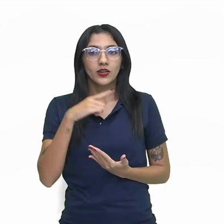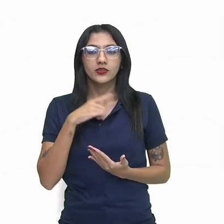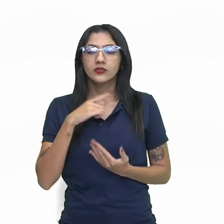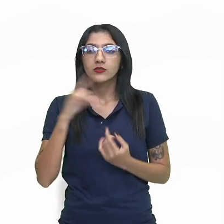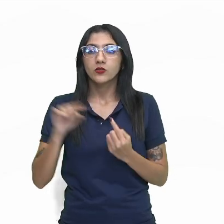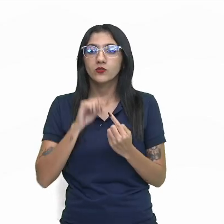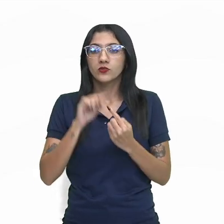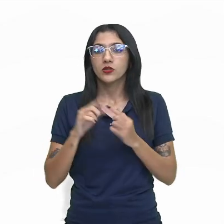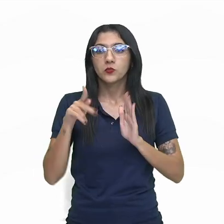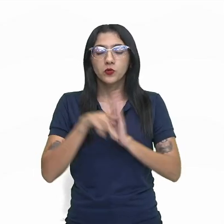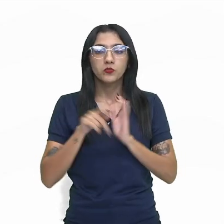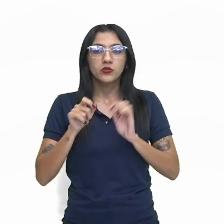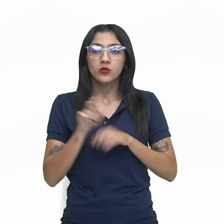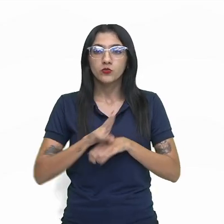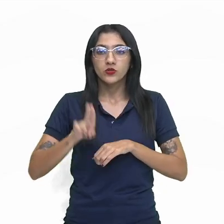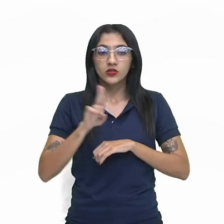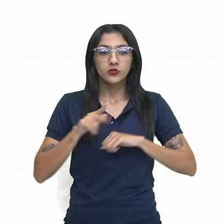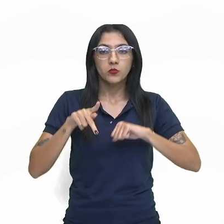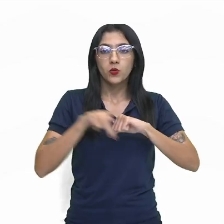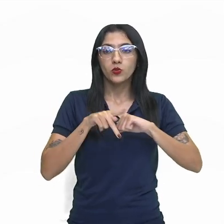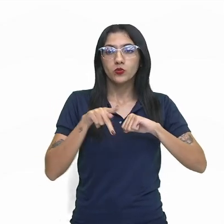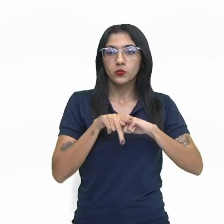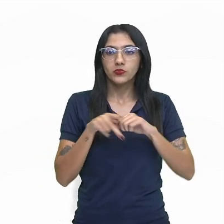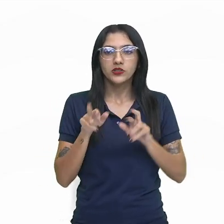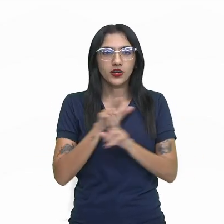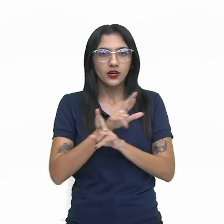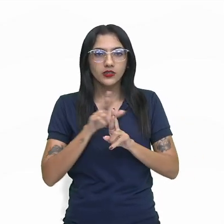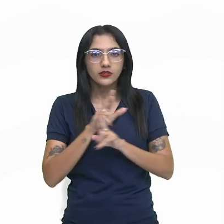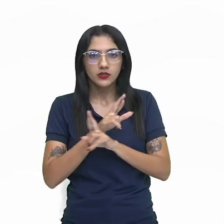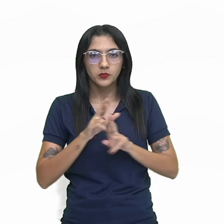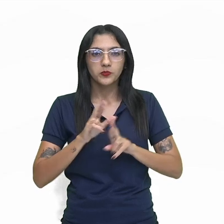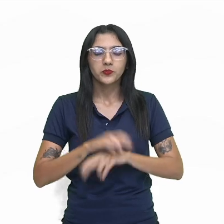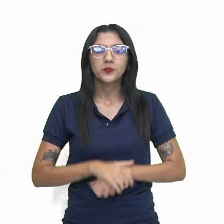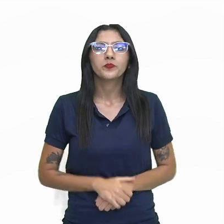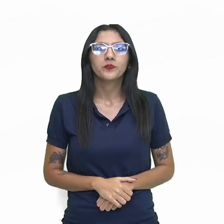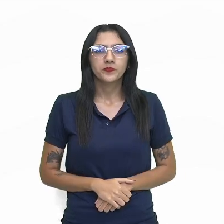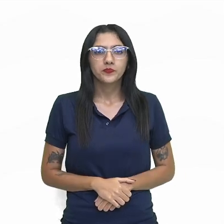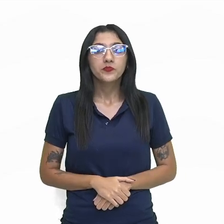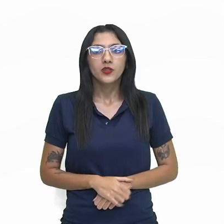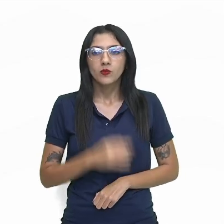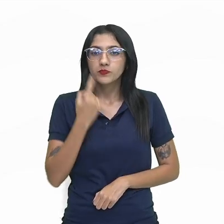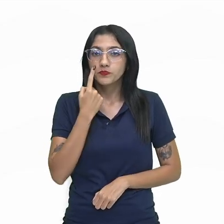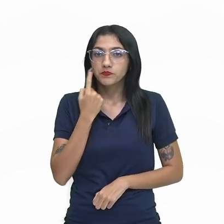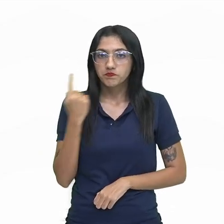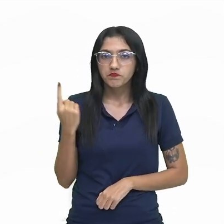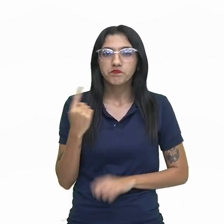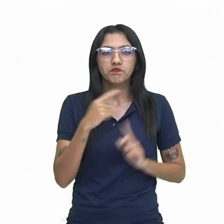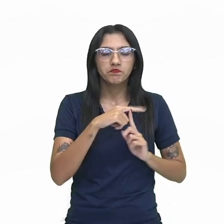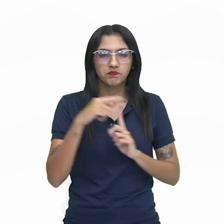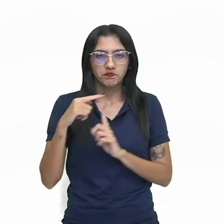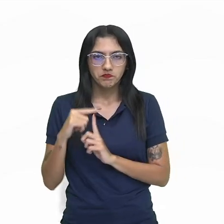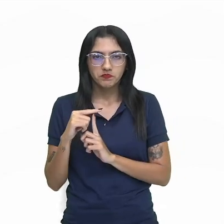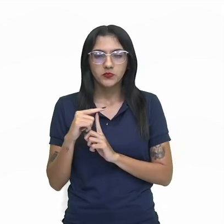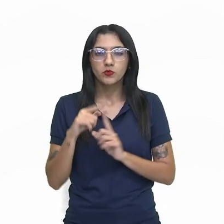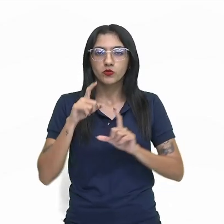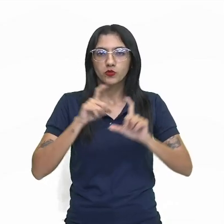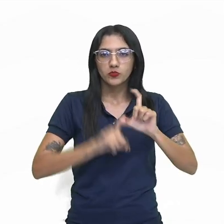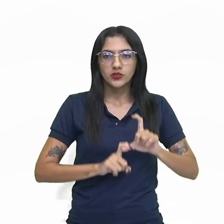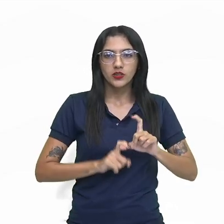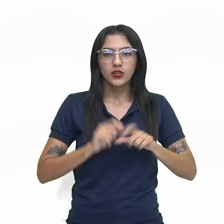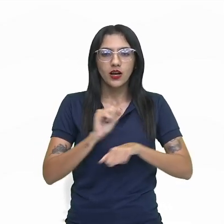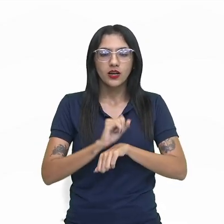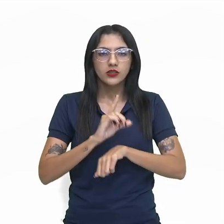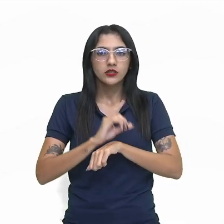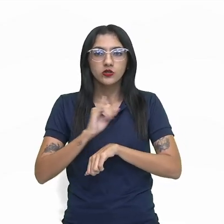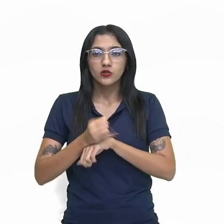introduzida por pronomes relativos. Tá? Então, na subordinada adjetiva, sempre